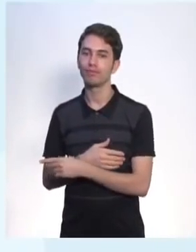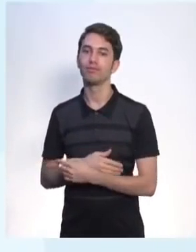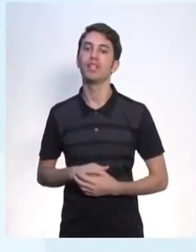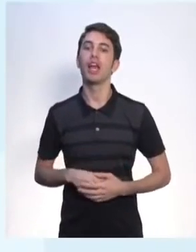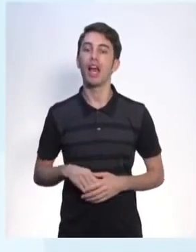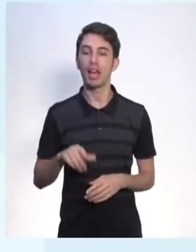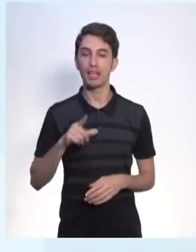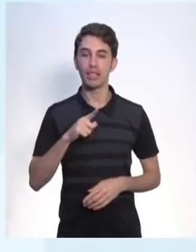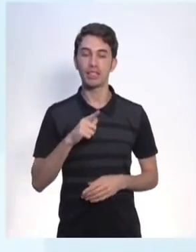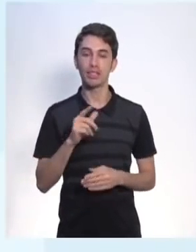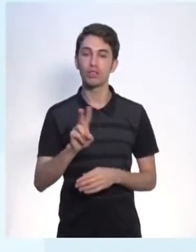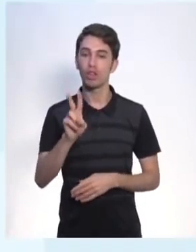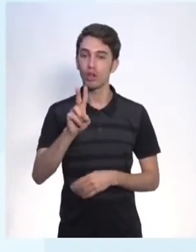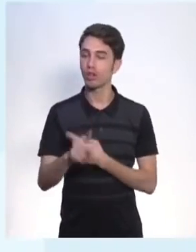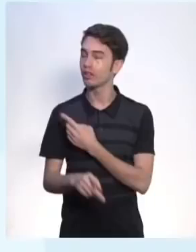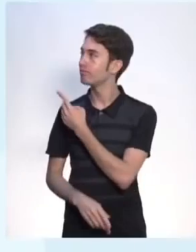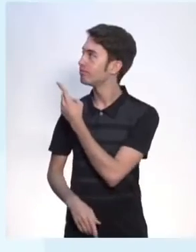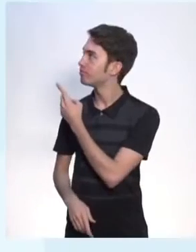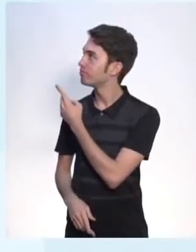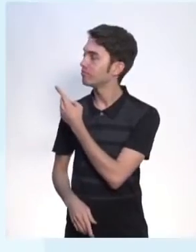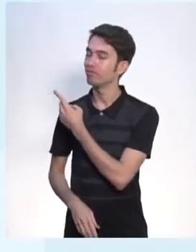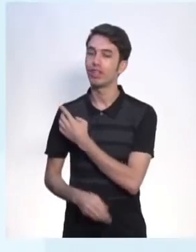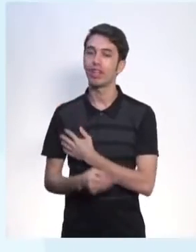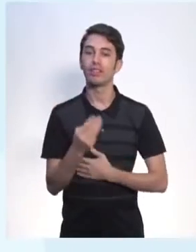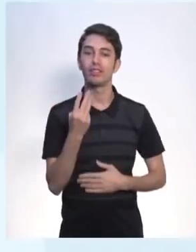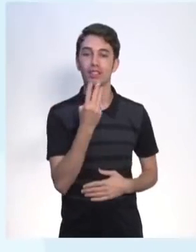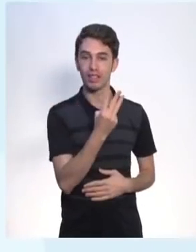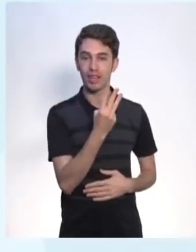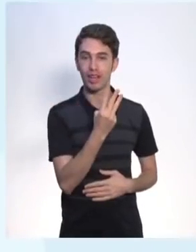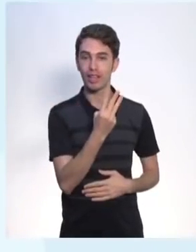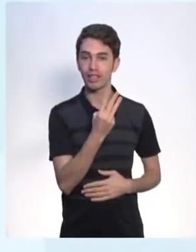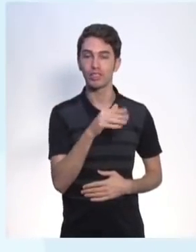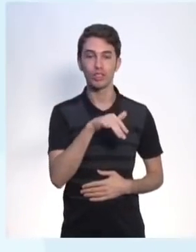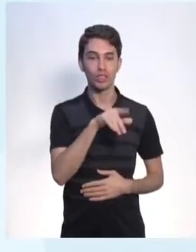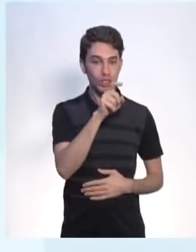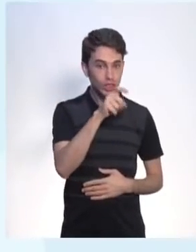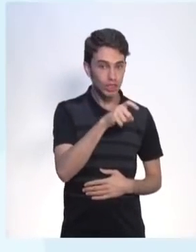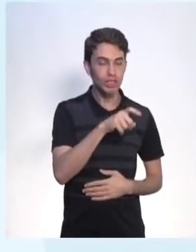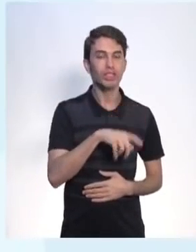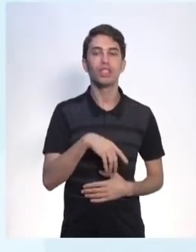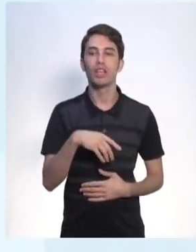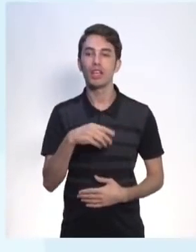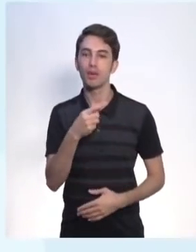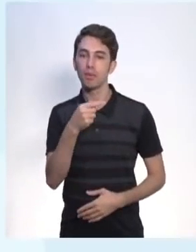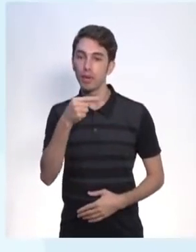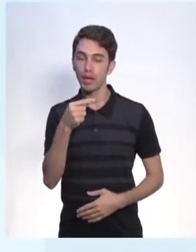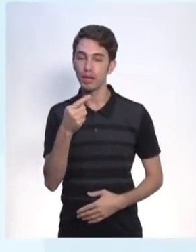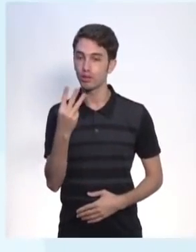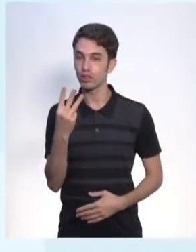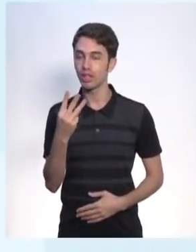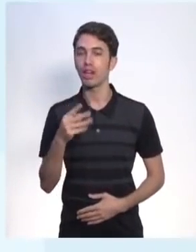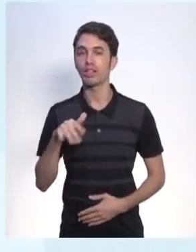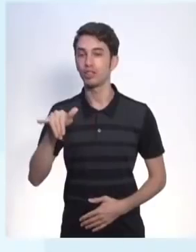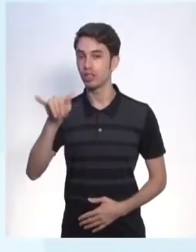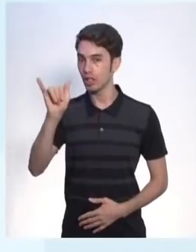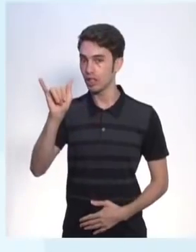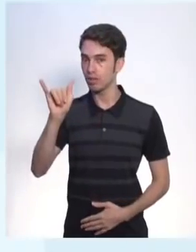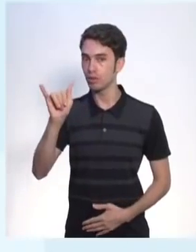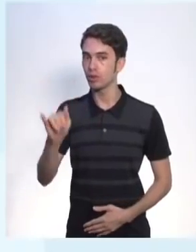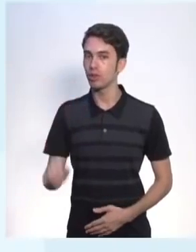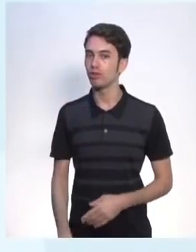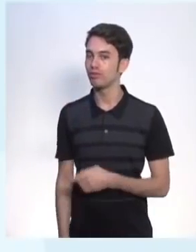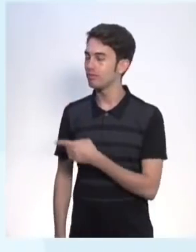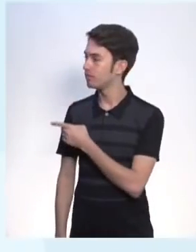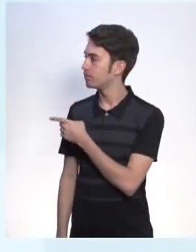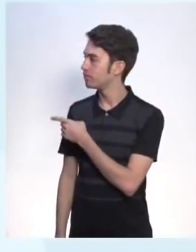ter os valores 3, né? No caso aqui, 3 de x. E eu vou ter aqui o 3 negativo